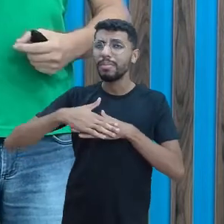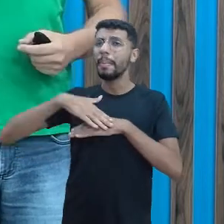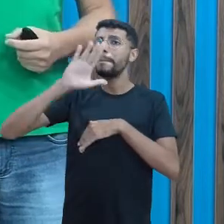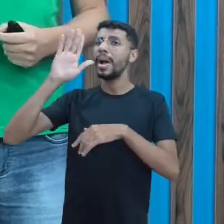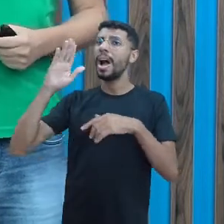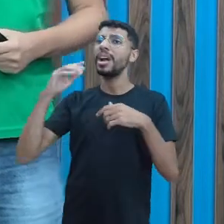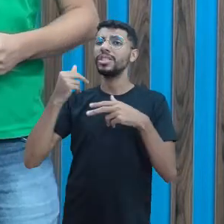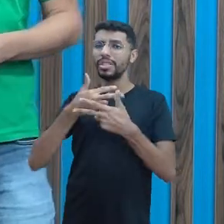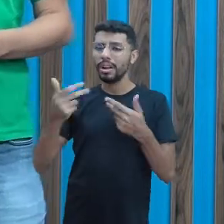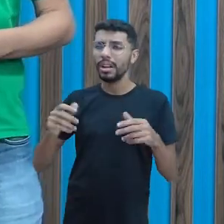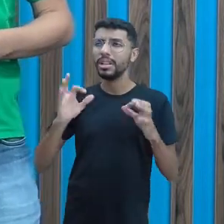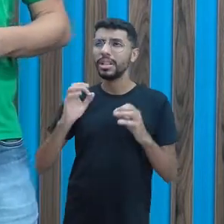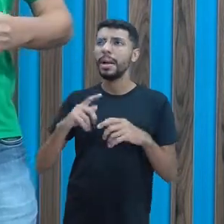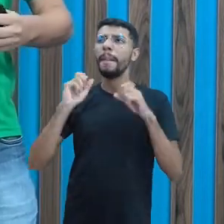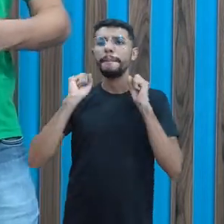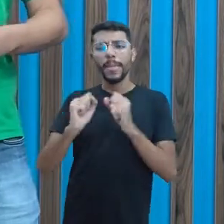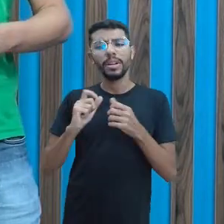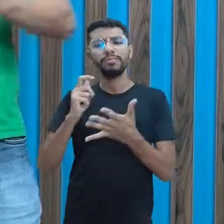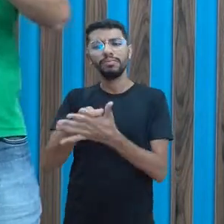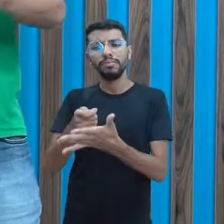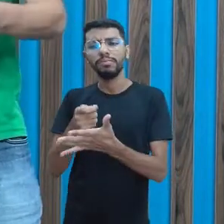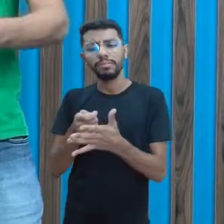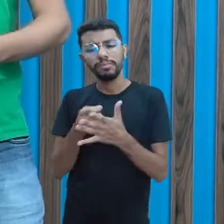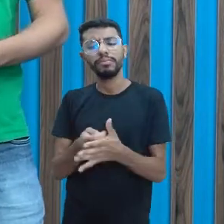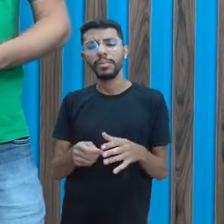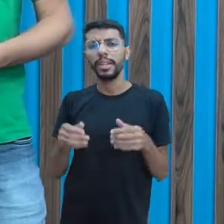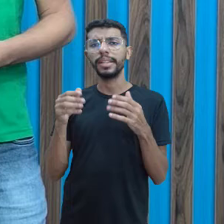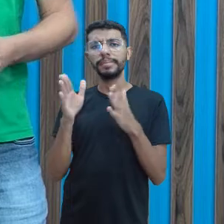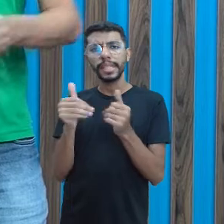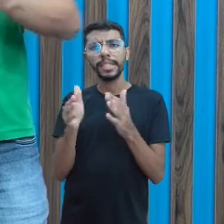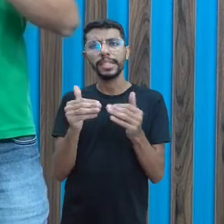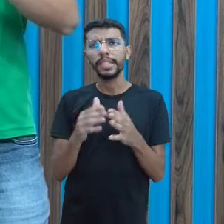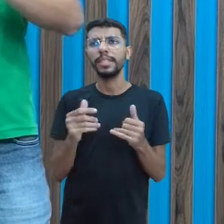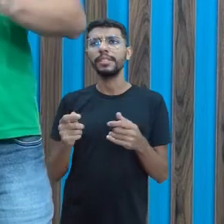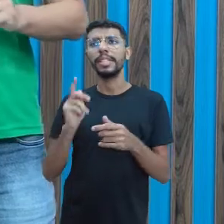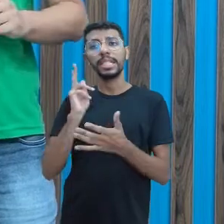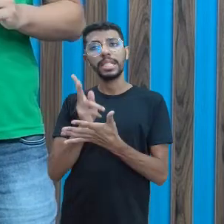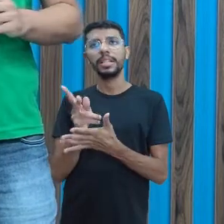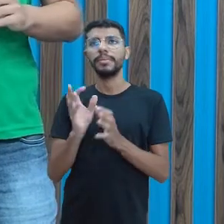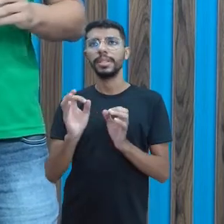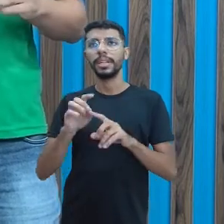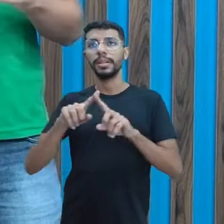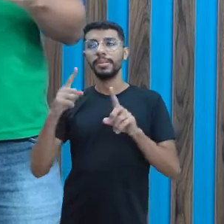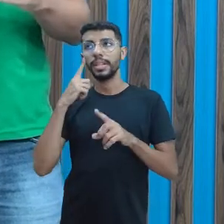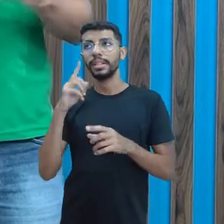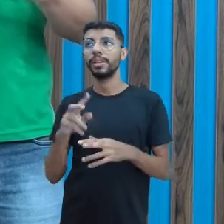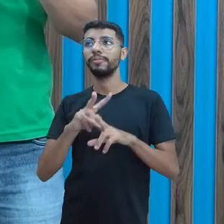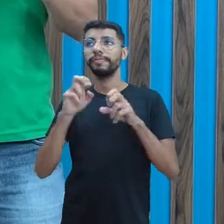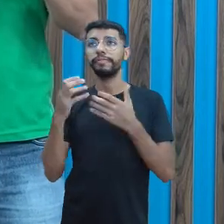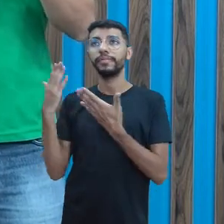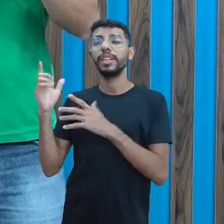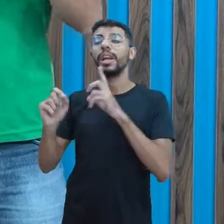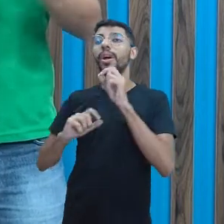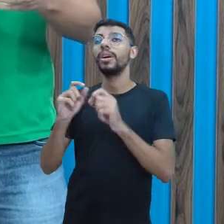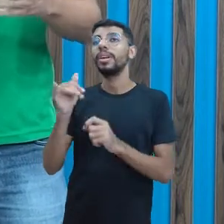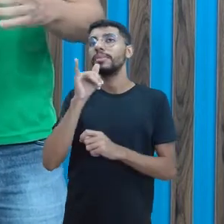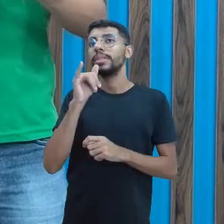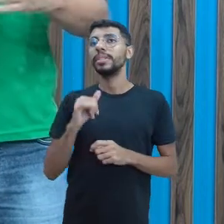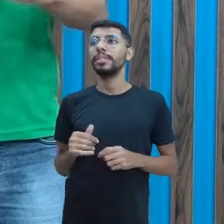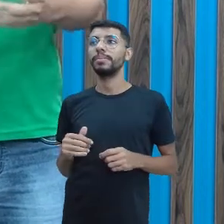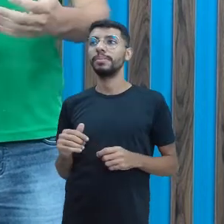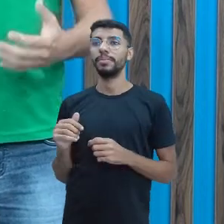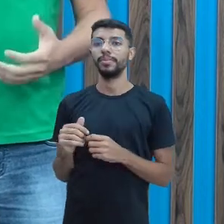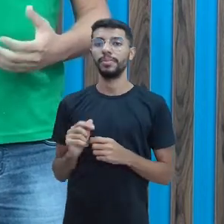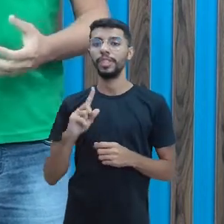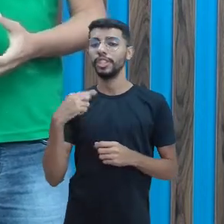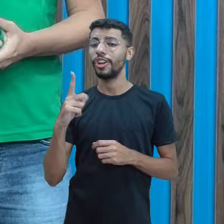cobrar, tem que ficar no pé, pode gostar, não gostar, mas tem que ficar sempre no pé, tá bom? A questão, assim, que o fenomenal é que nós